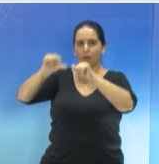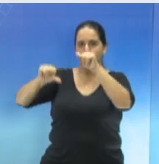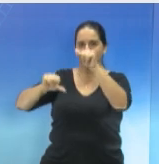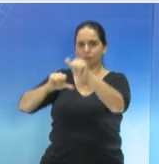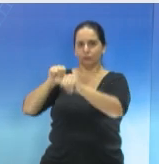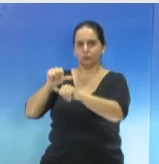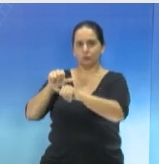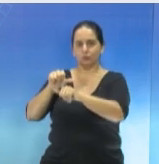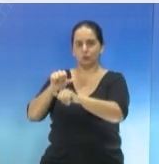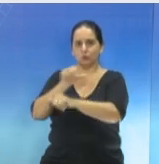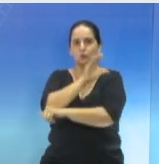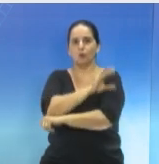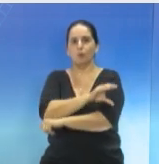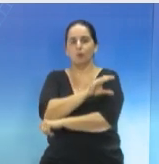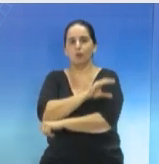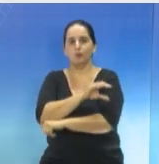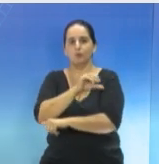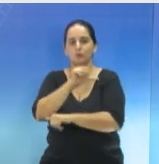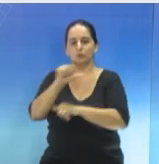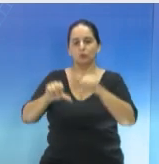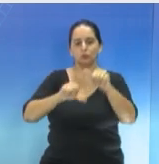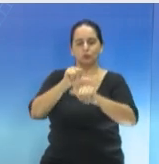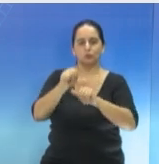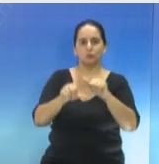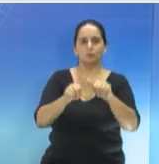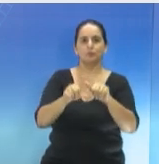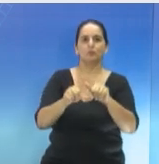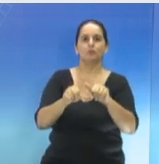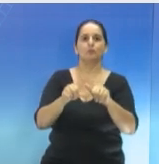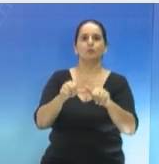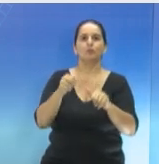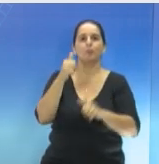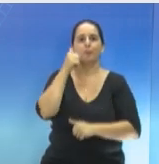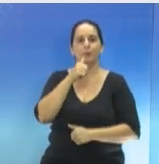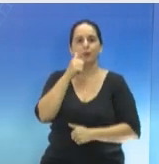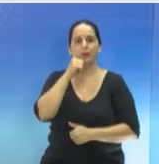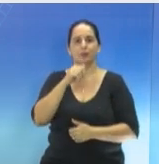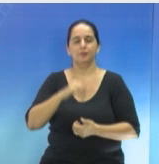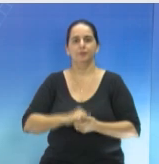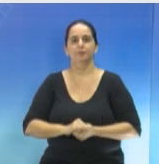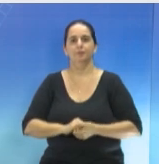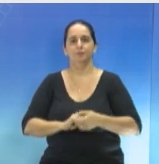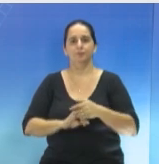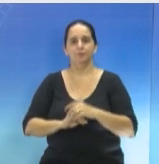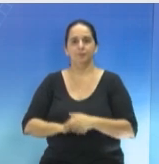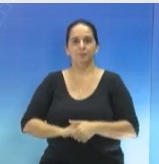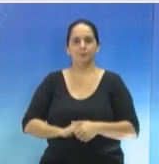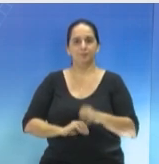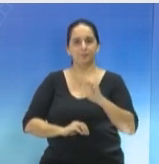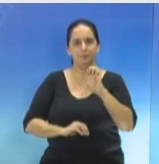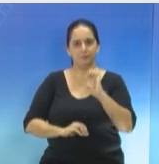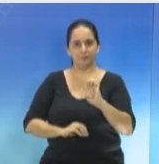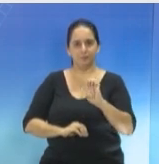mudanças comportamentais devido ao convívio com outras mulheres. Letra E.